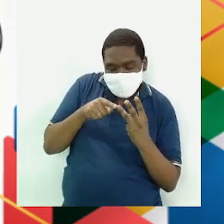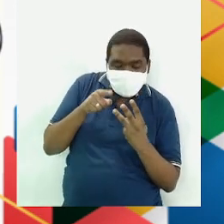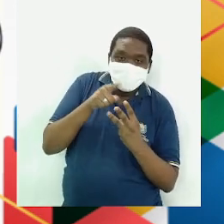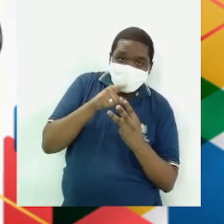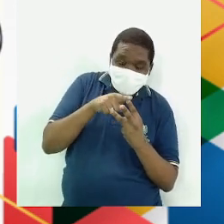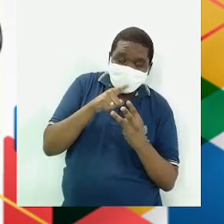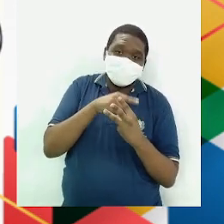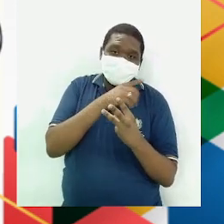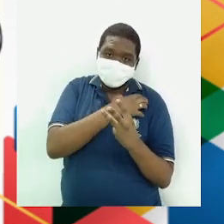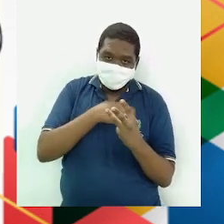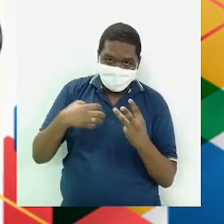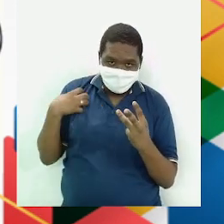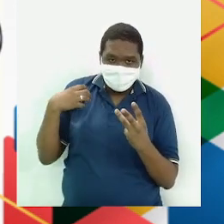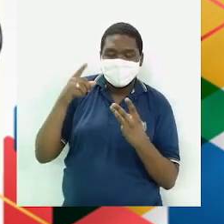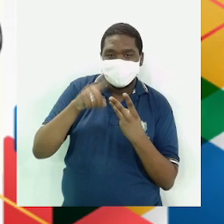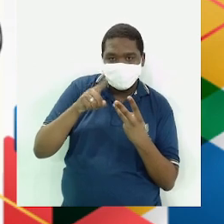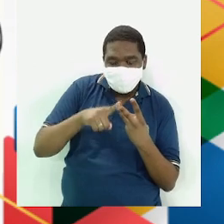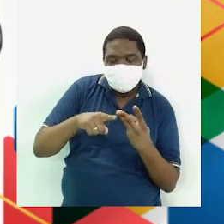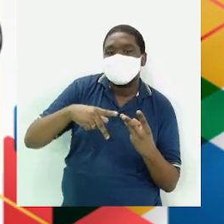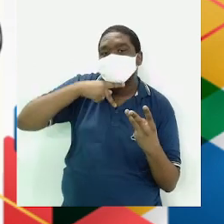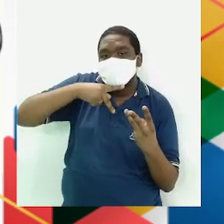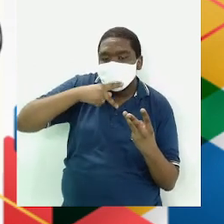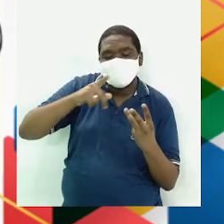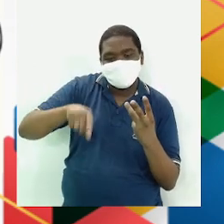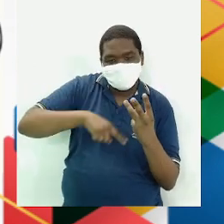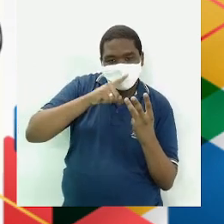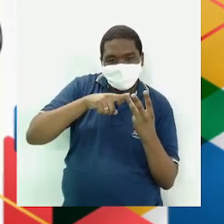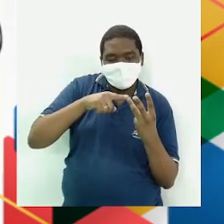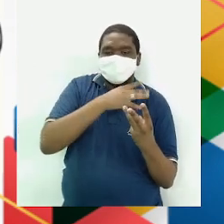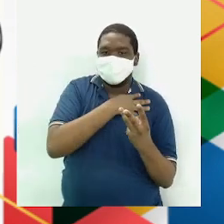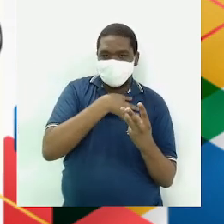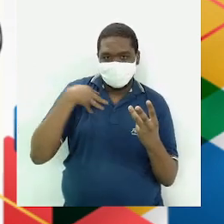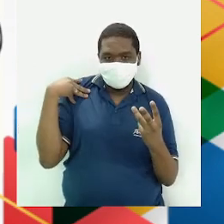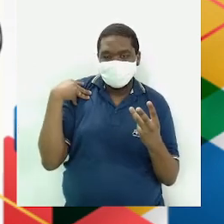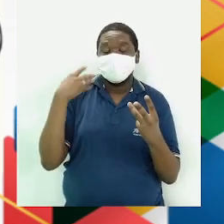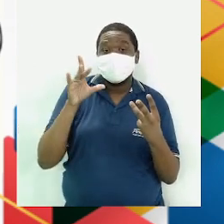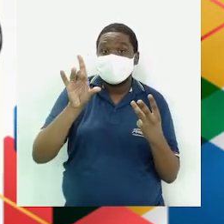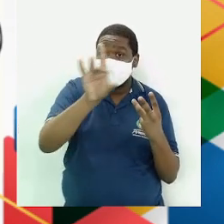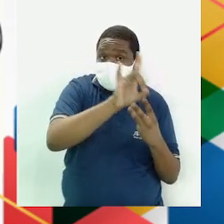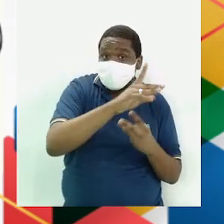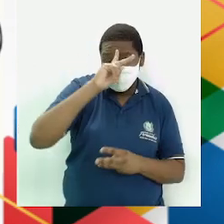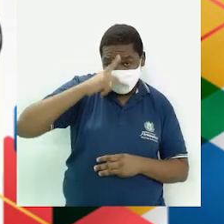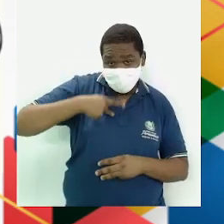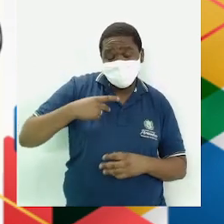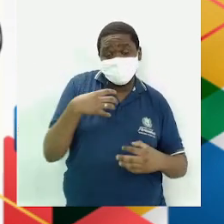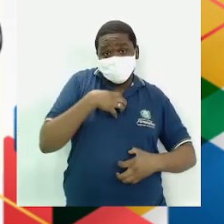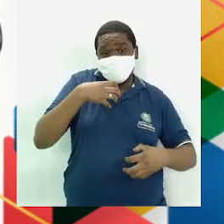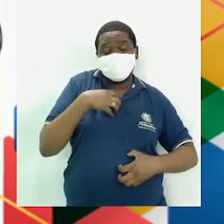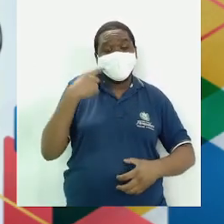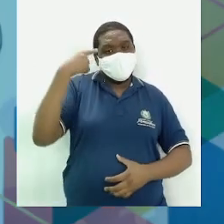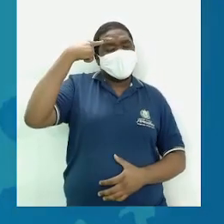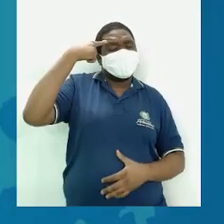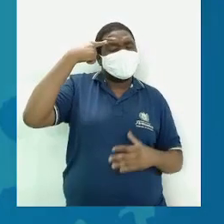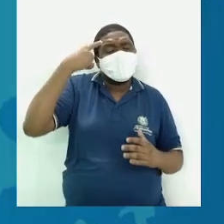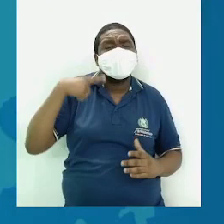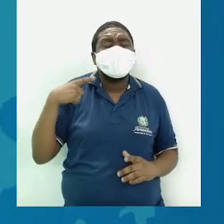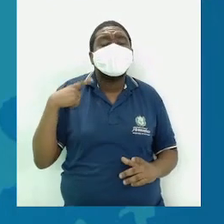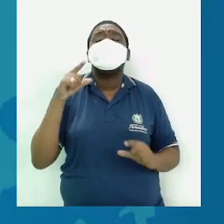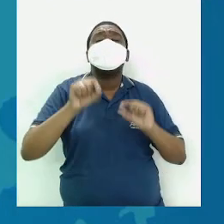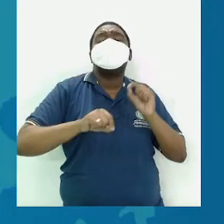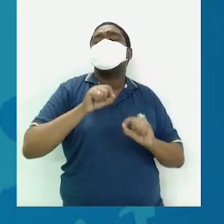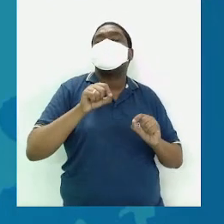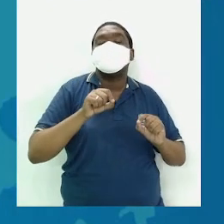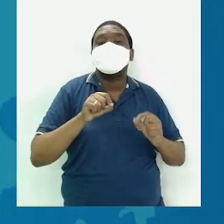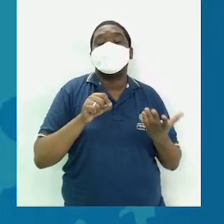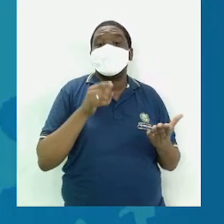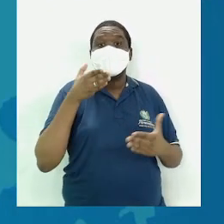e Aristóteles. Cada um deles, com a sua forma de pensar, influenciaram de forma muito direta o pensamento